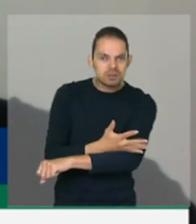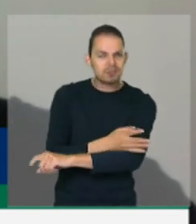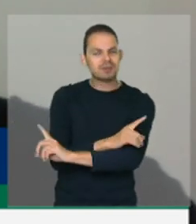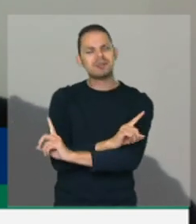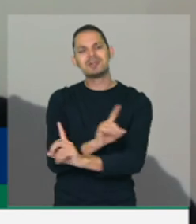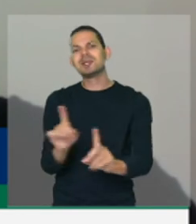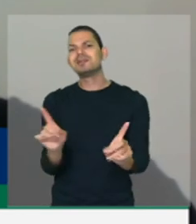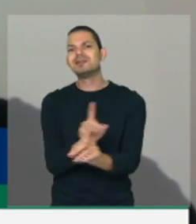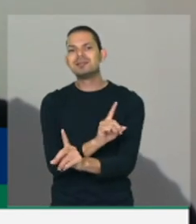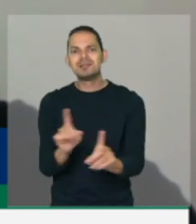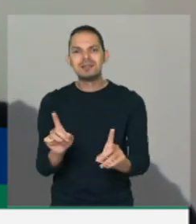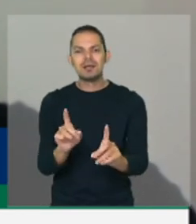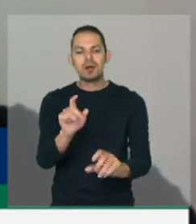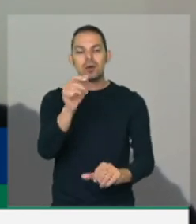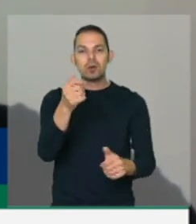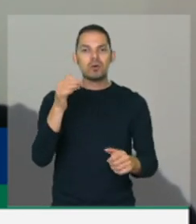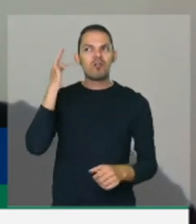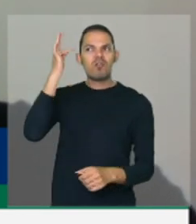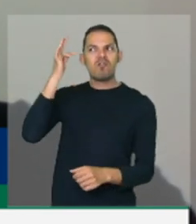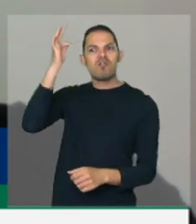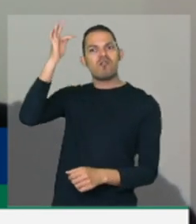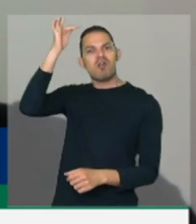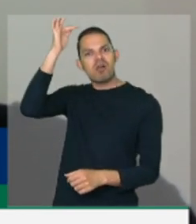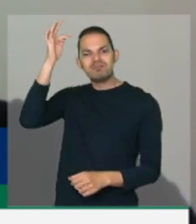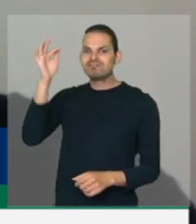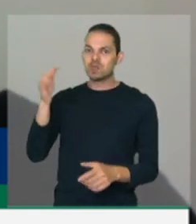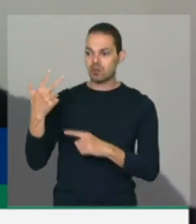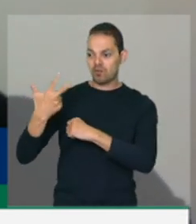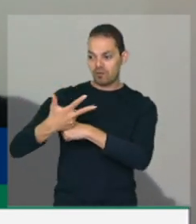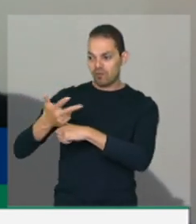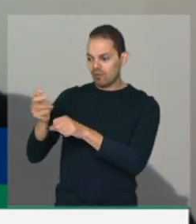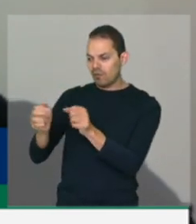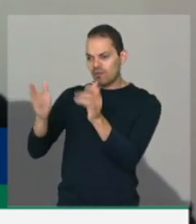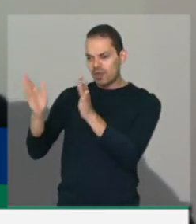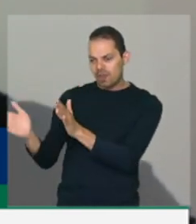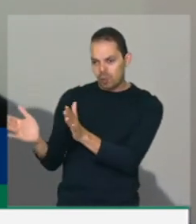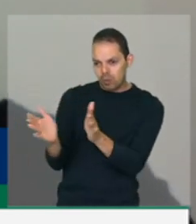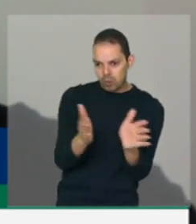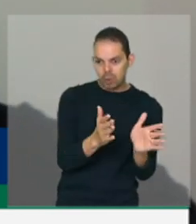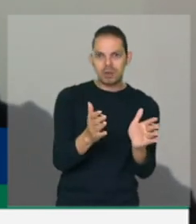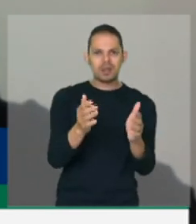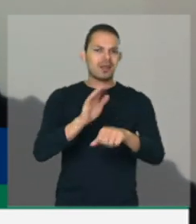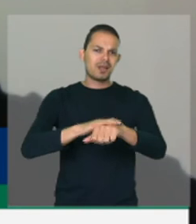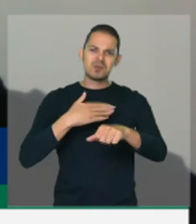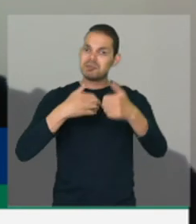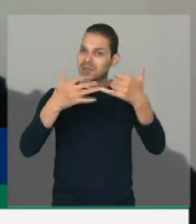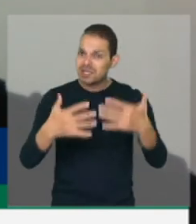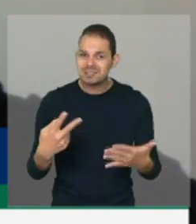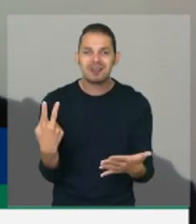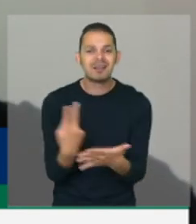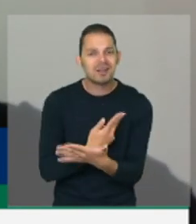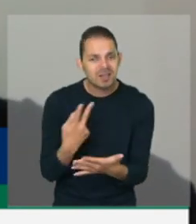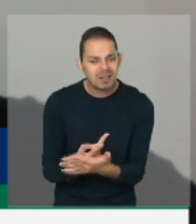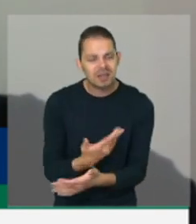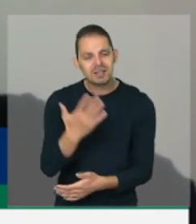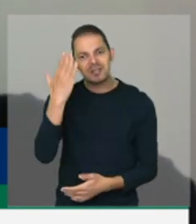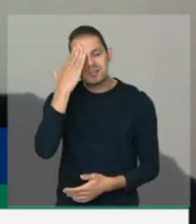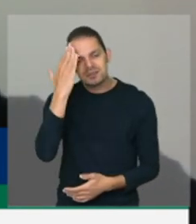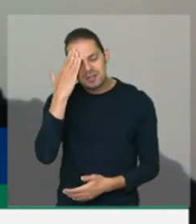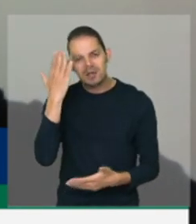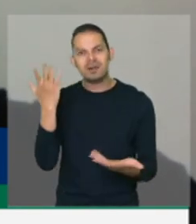seara filosófica dessa questão, que foi o vídeo que já expliquei, que estava equivocado, e reconheço